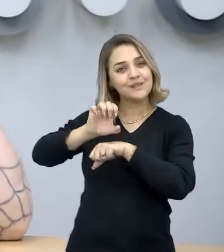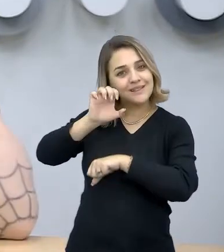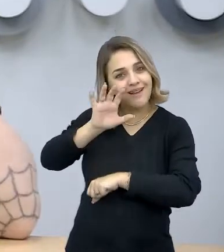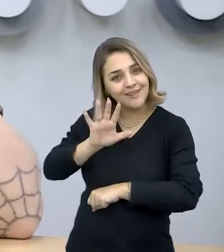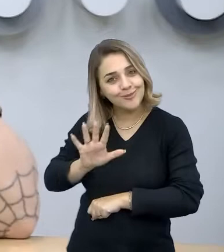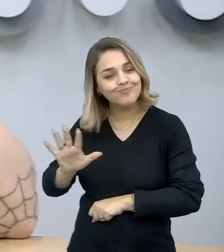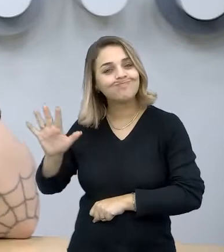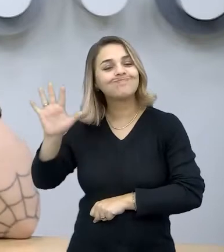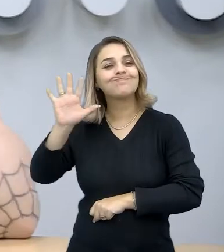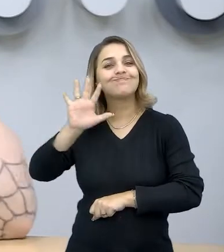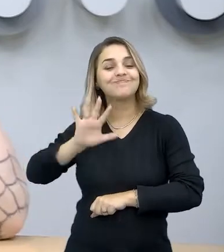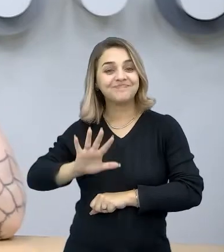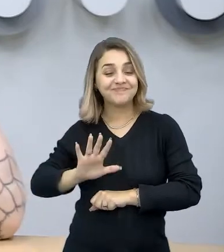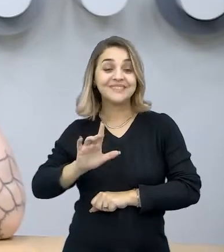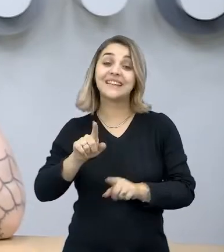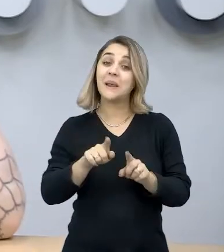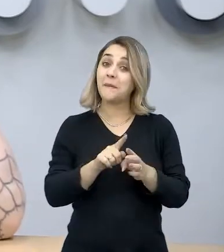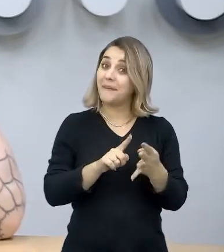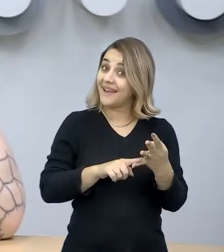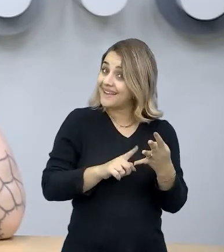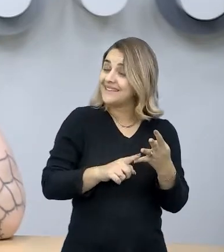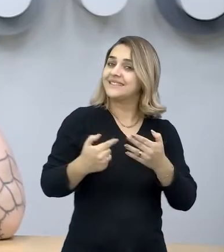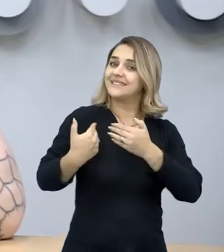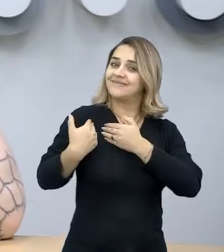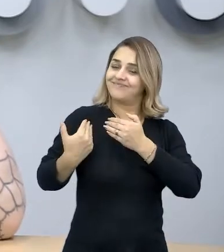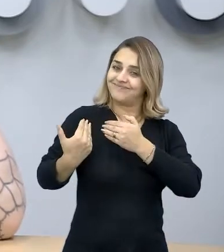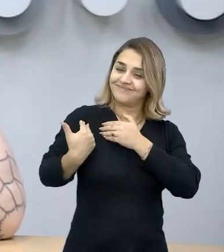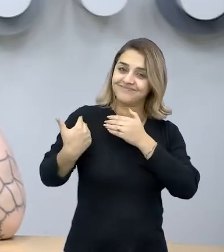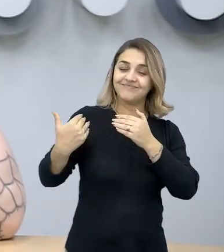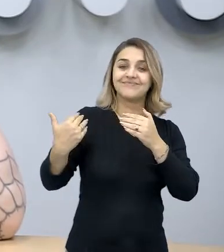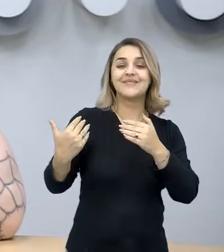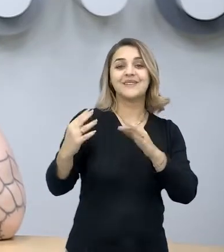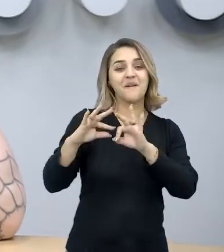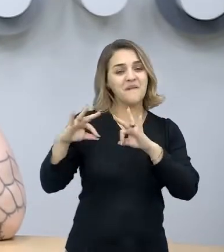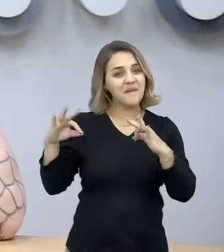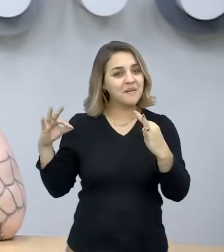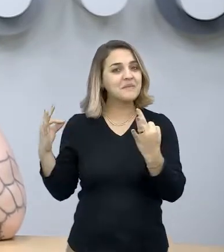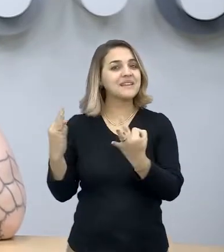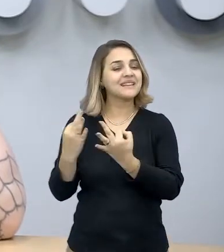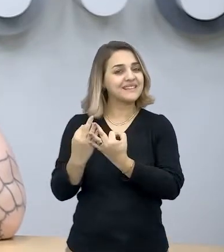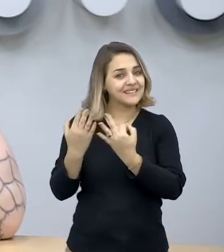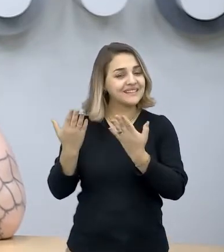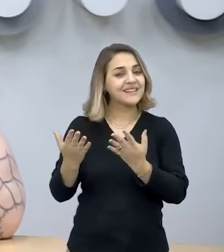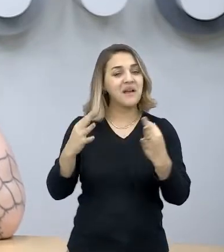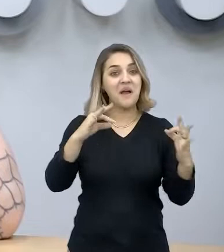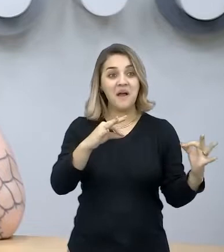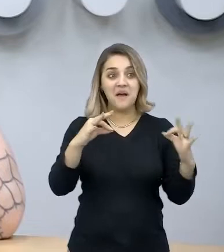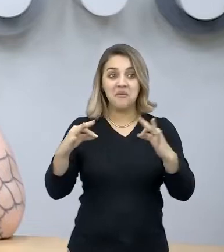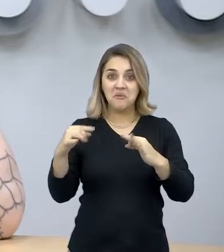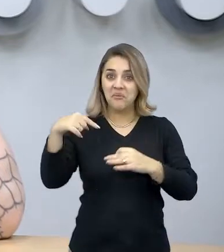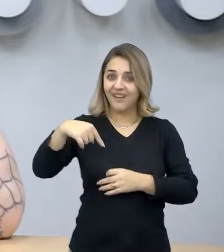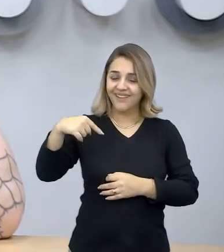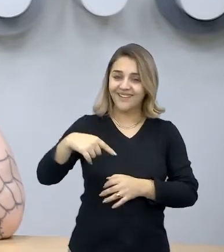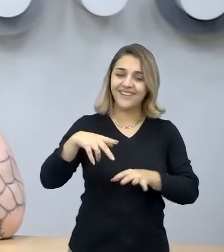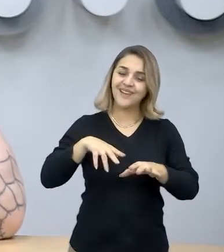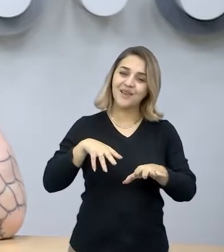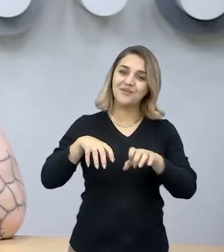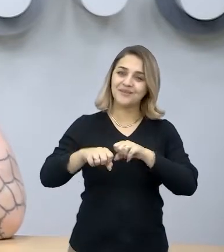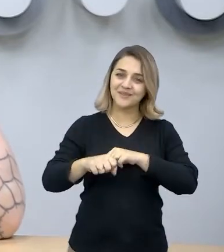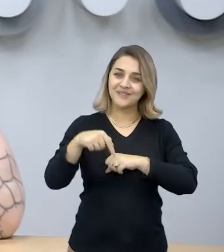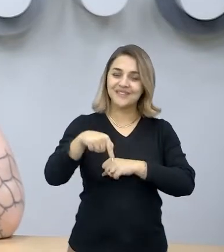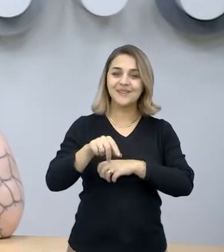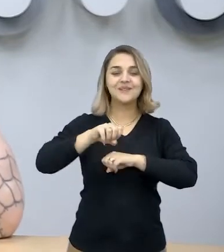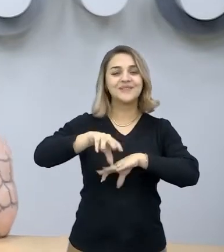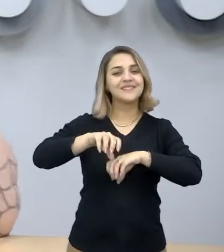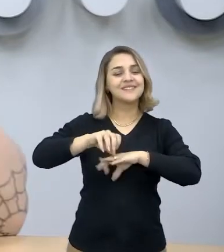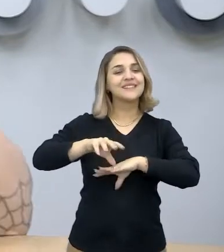estadual, responsáveis que também acompanham aqui a nossa programação do Centro de Mídias da Educação do Estado